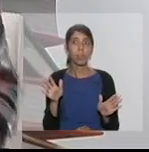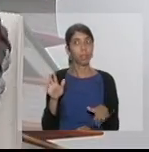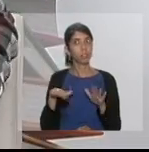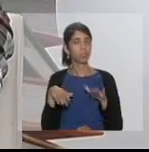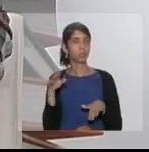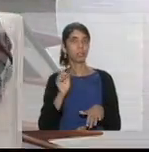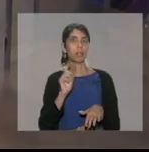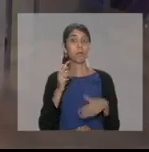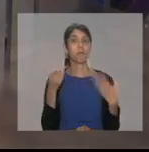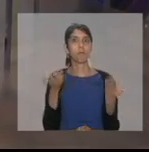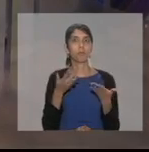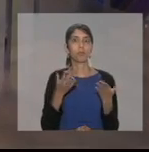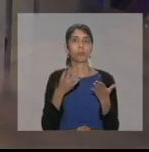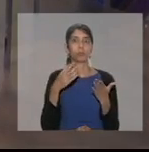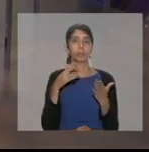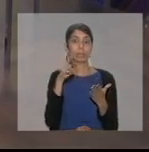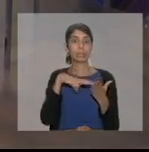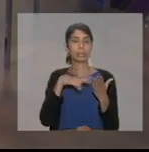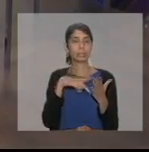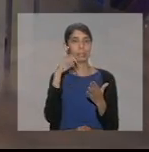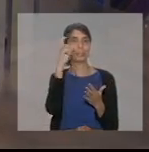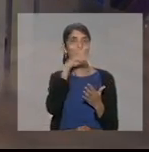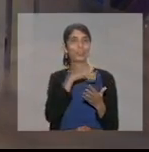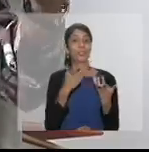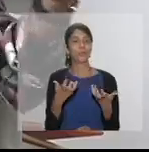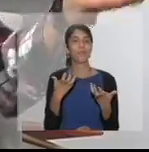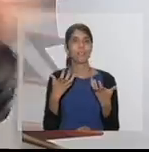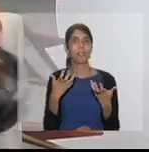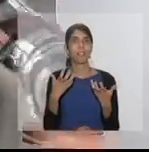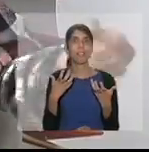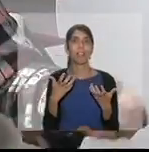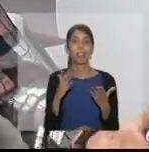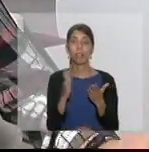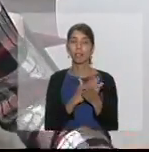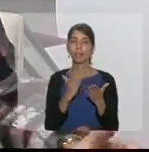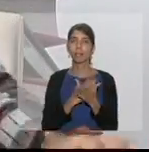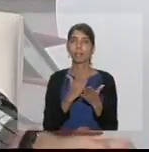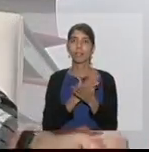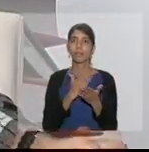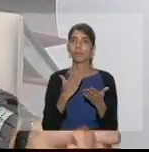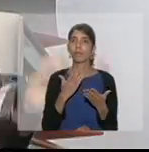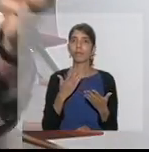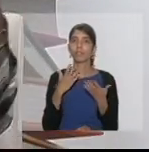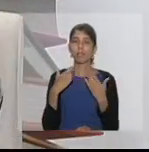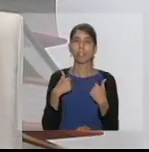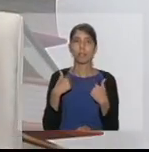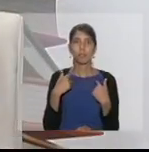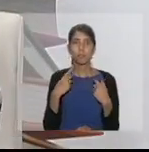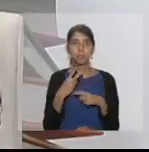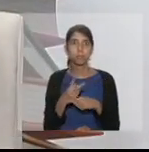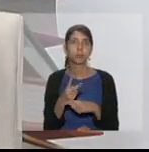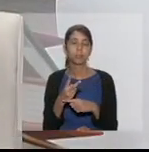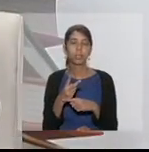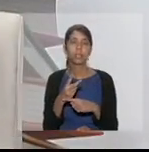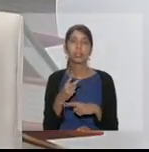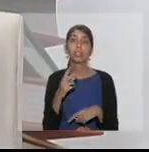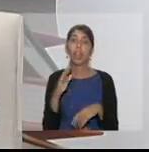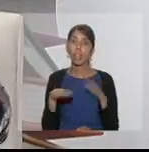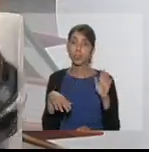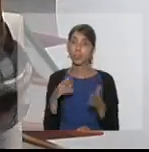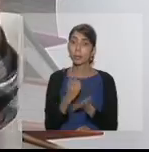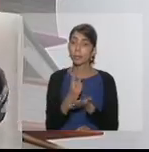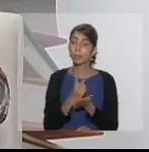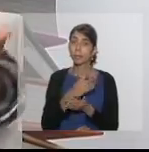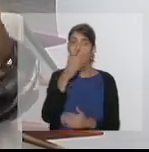Tem vezes não, hoje eu preciso ser desafiada. Eles falam para mim, hoje eu quero aquele livro que me puxa. Então, quer dizer, o mesmo